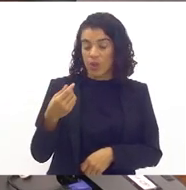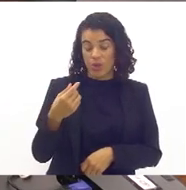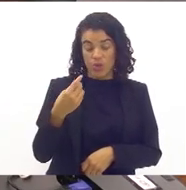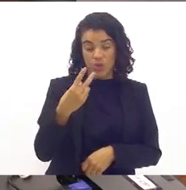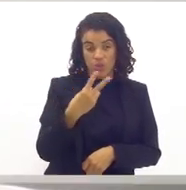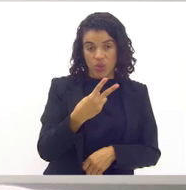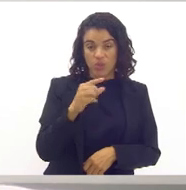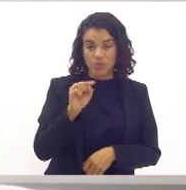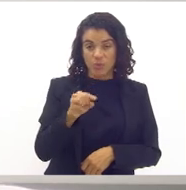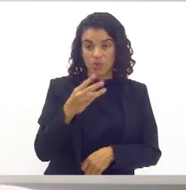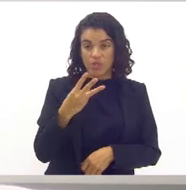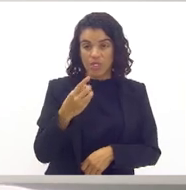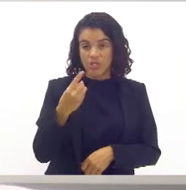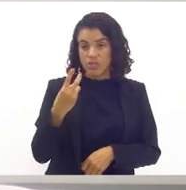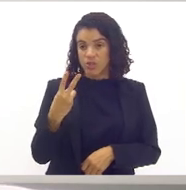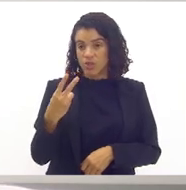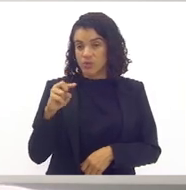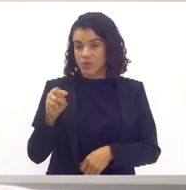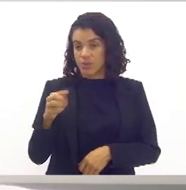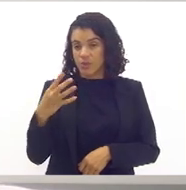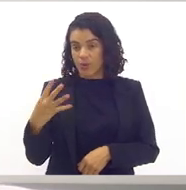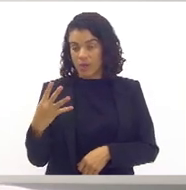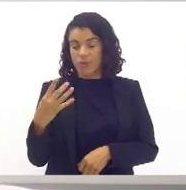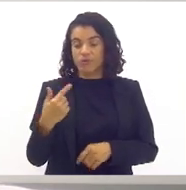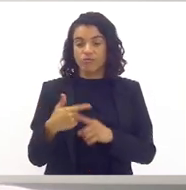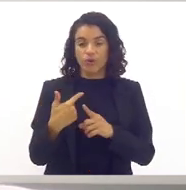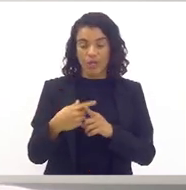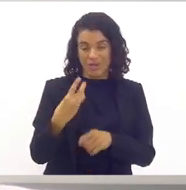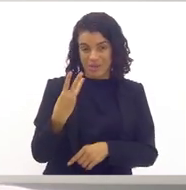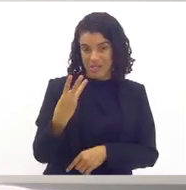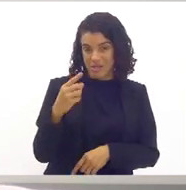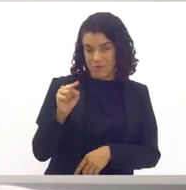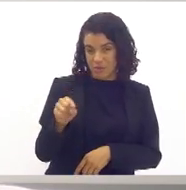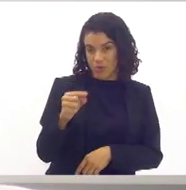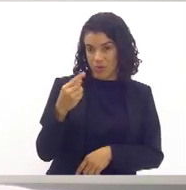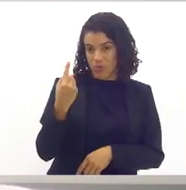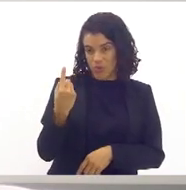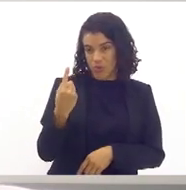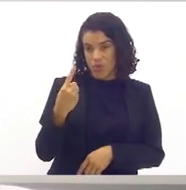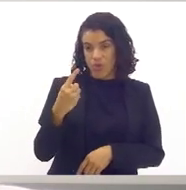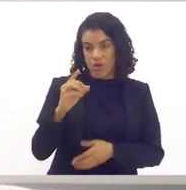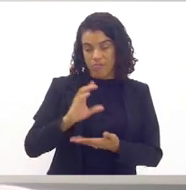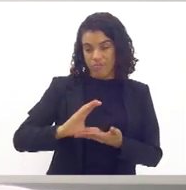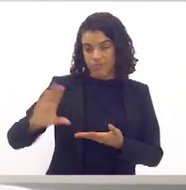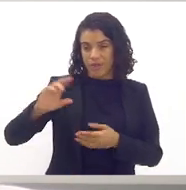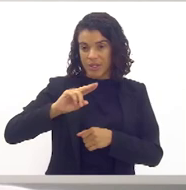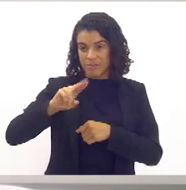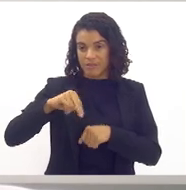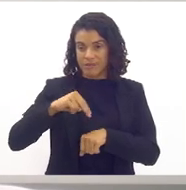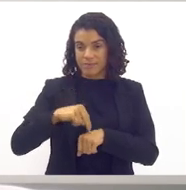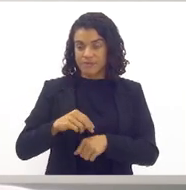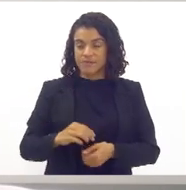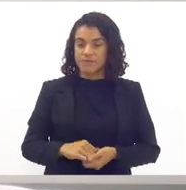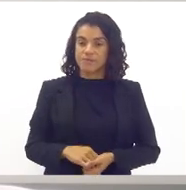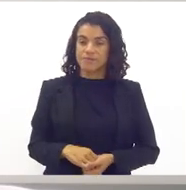2,3, 2,4 bi no orçamento do Estado, porque parte dos 3,1 é repassado para os municípios.